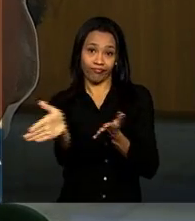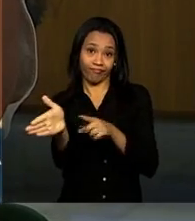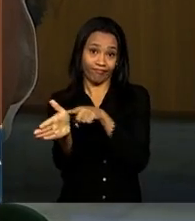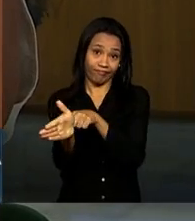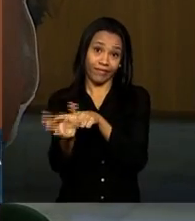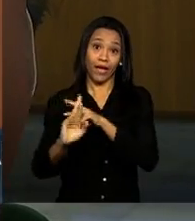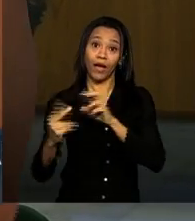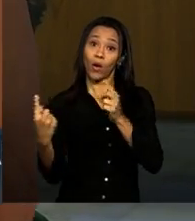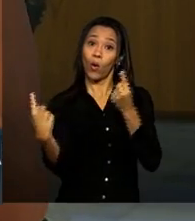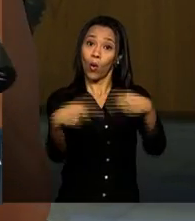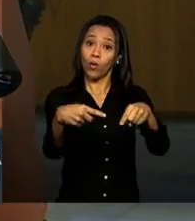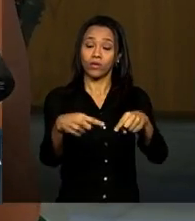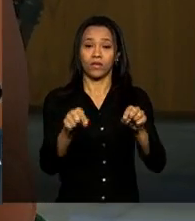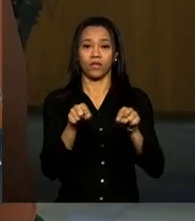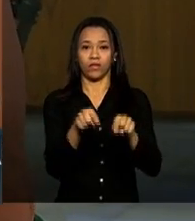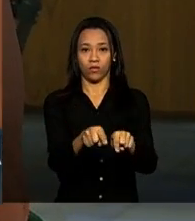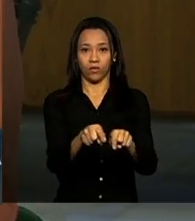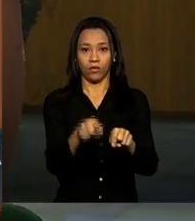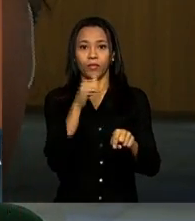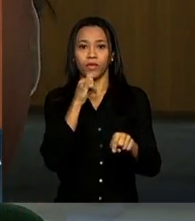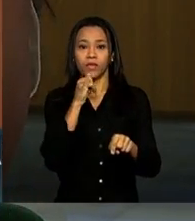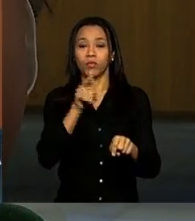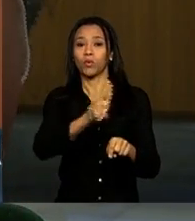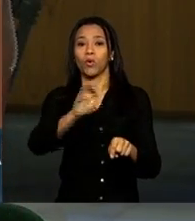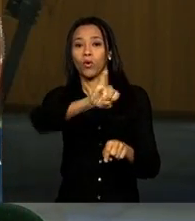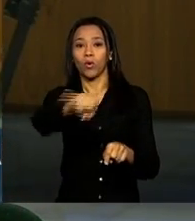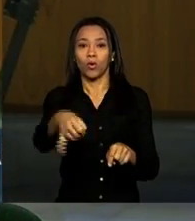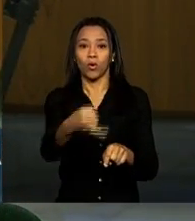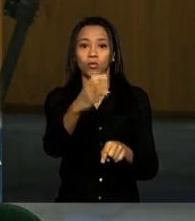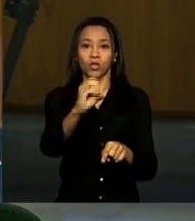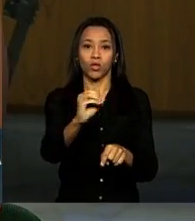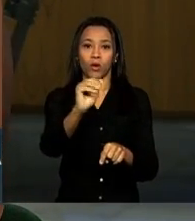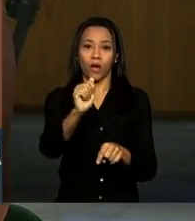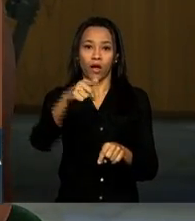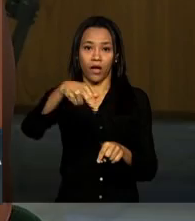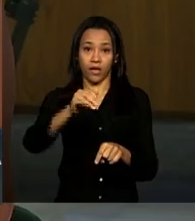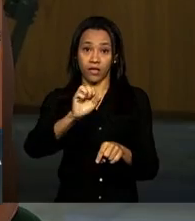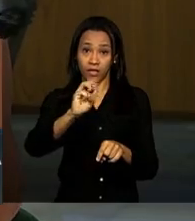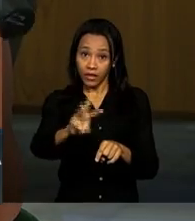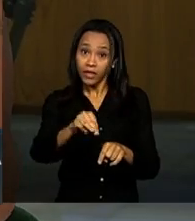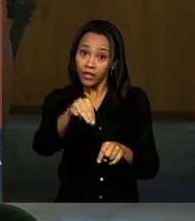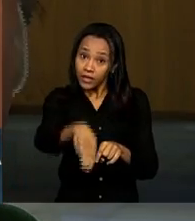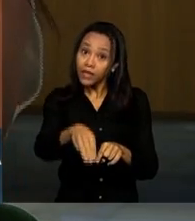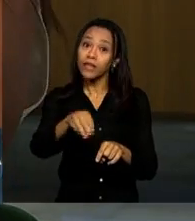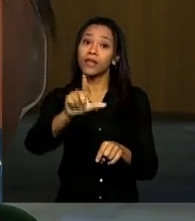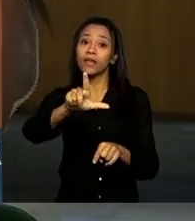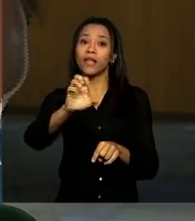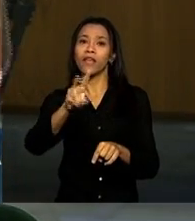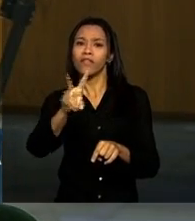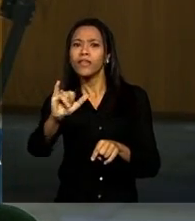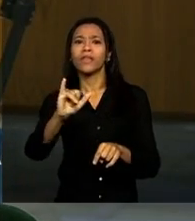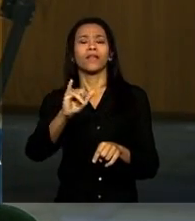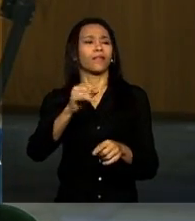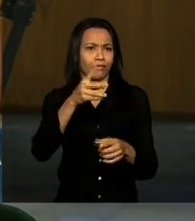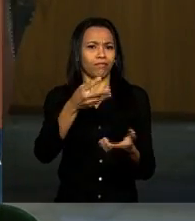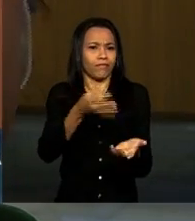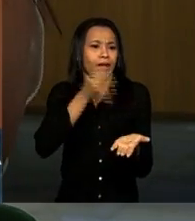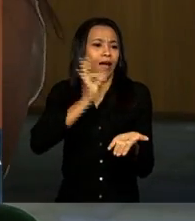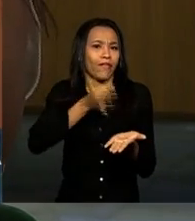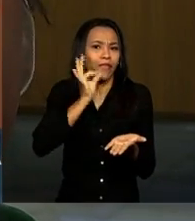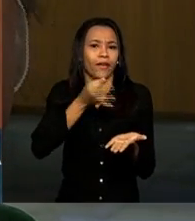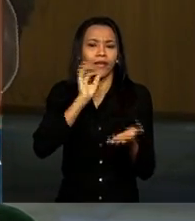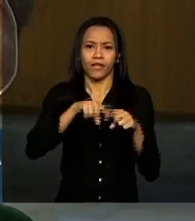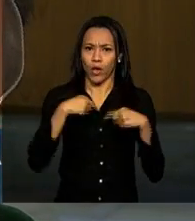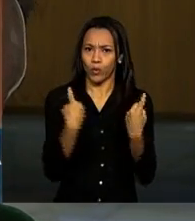exatamente o contrário acho que por exemplo joim levida Dev estar fazendo um café da manhã com empresários banqueiros ruralistas